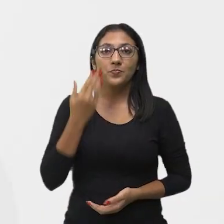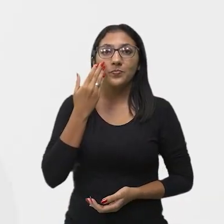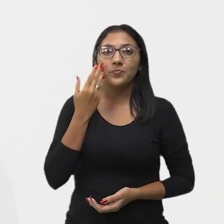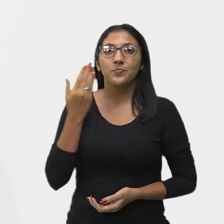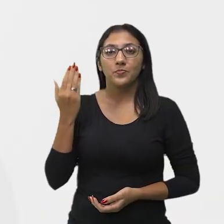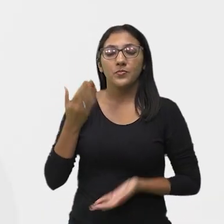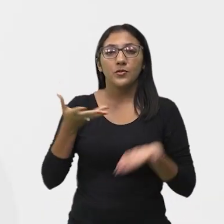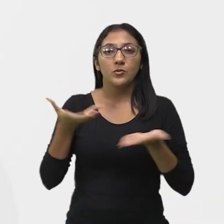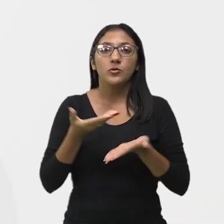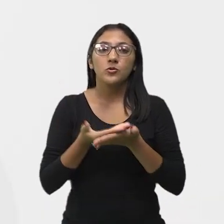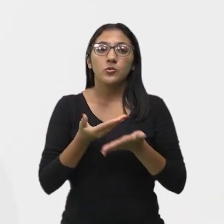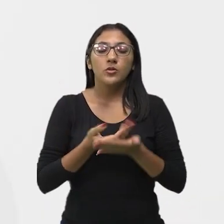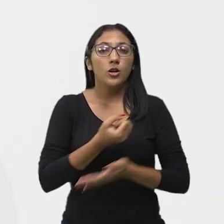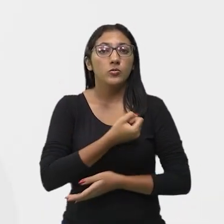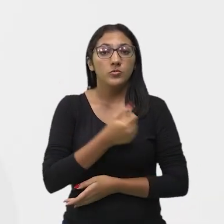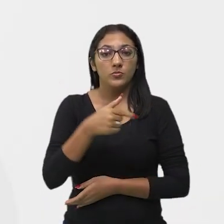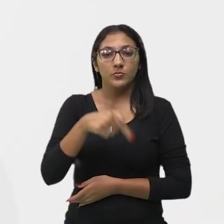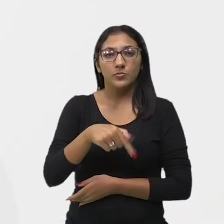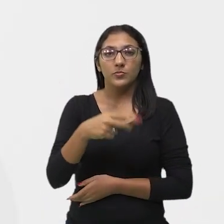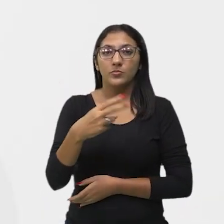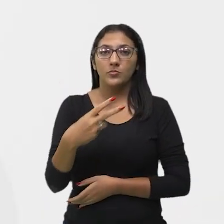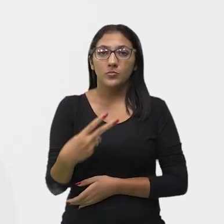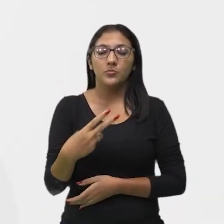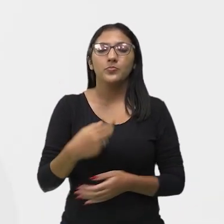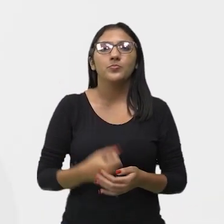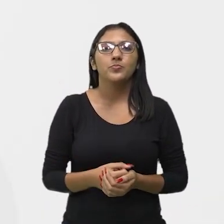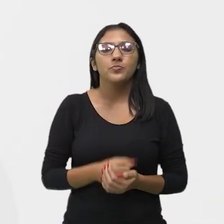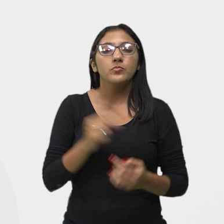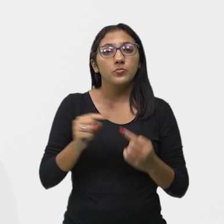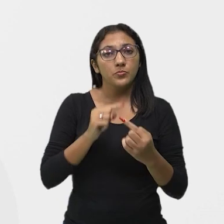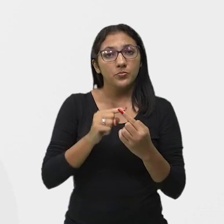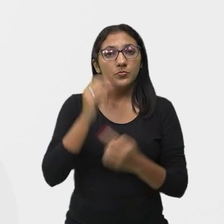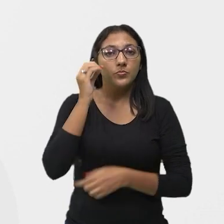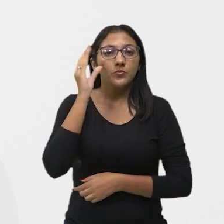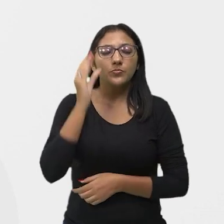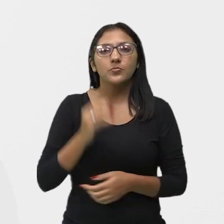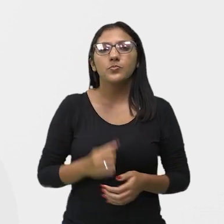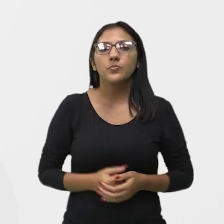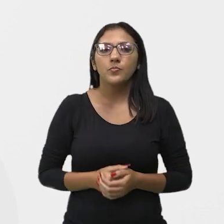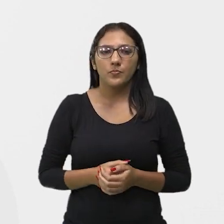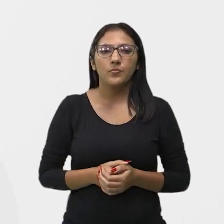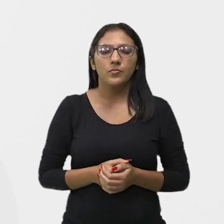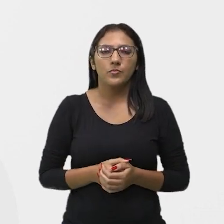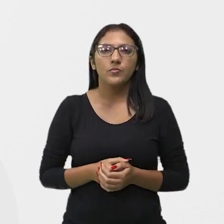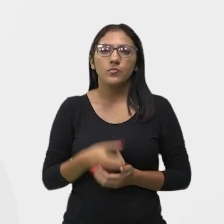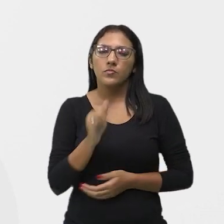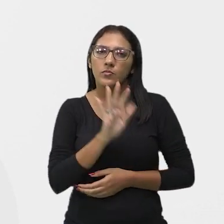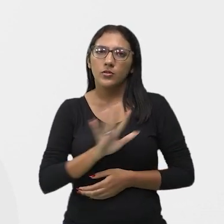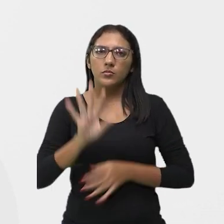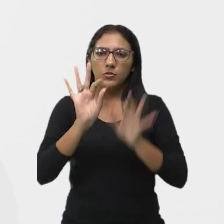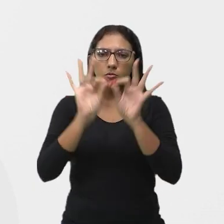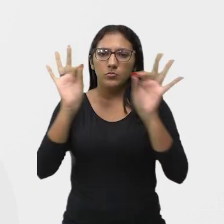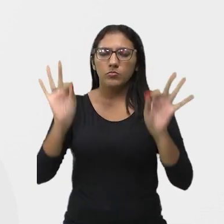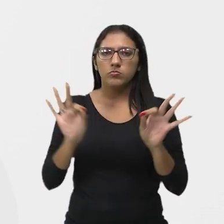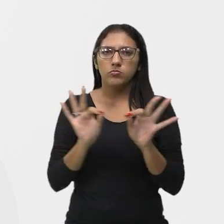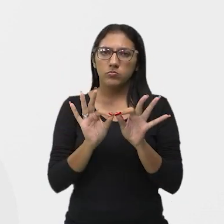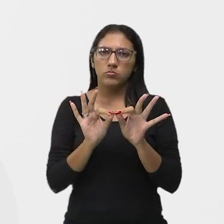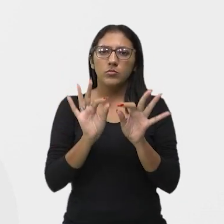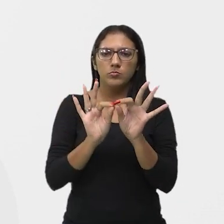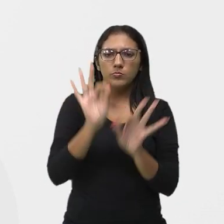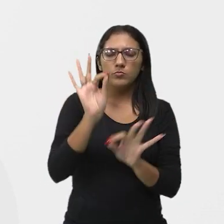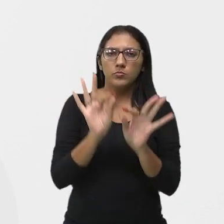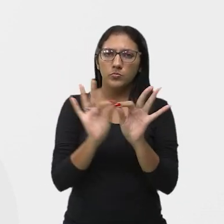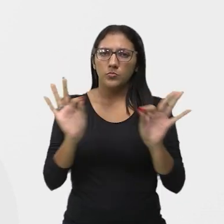Hoje a nossa aula de número 72, objeto de conhecimento, medida do comprimento da